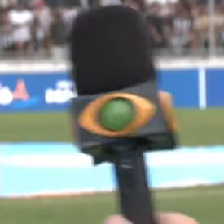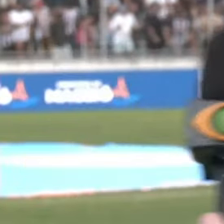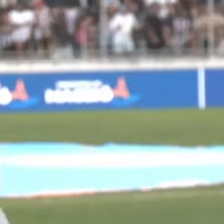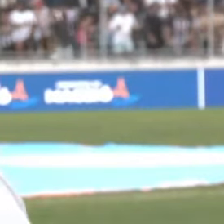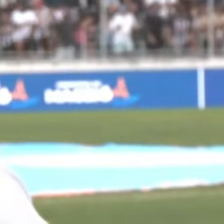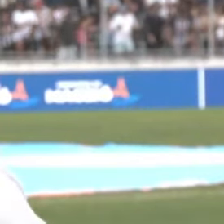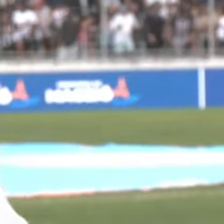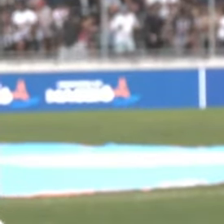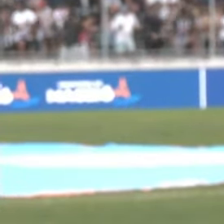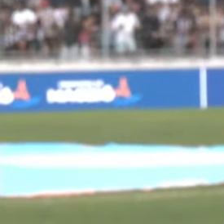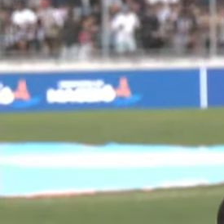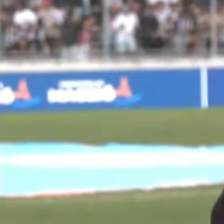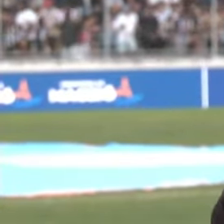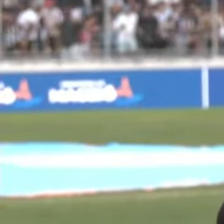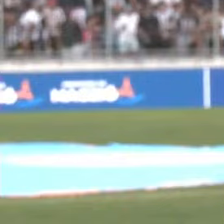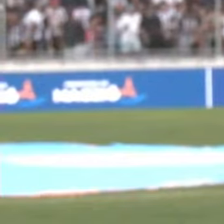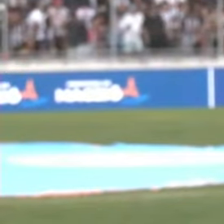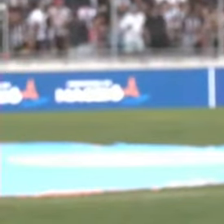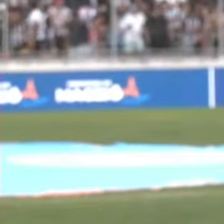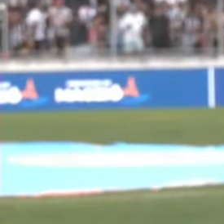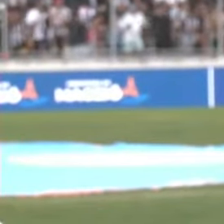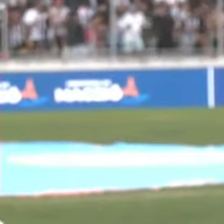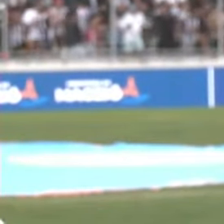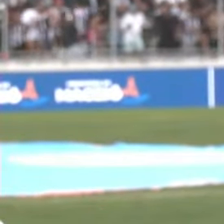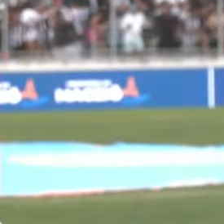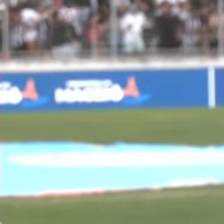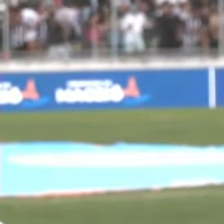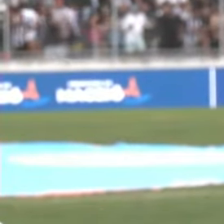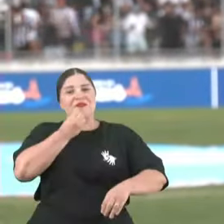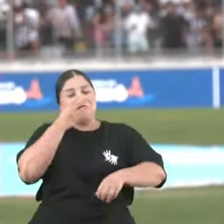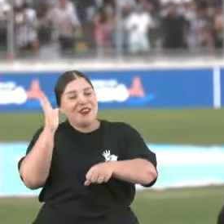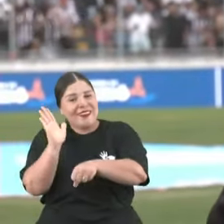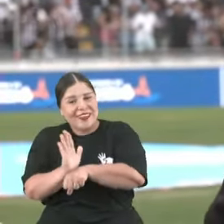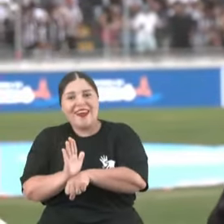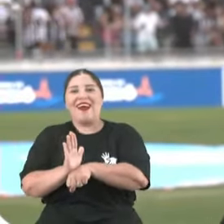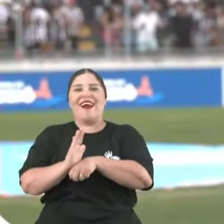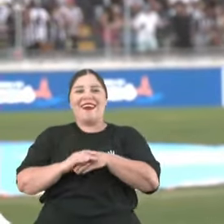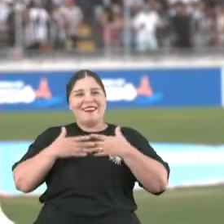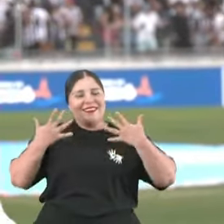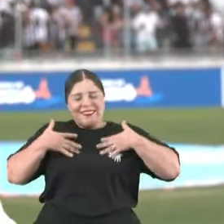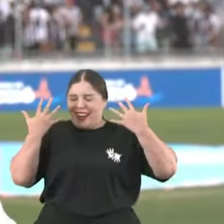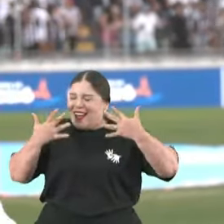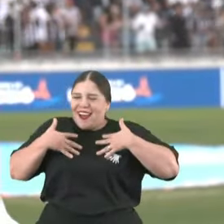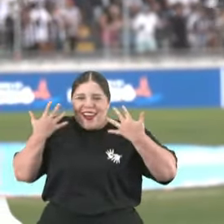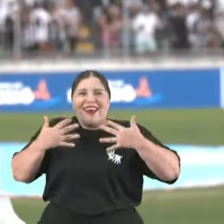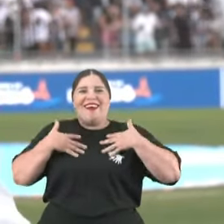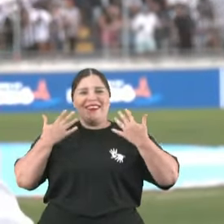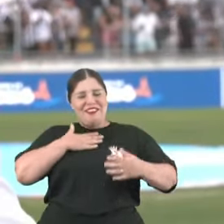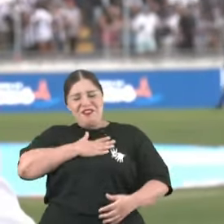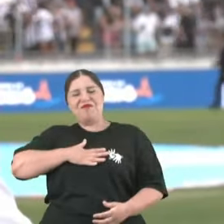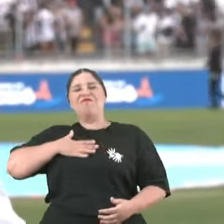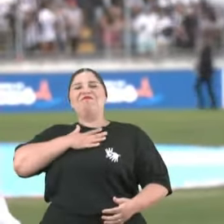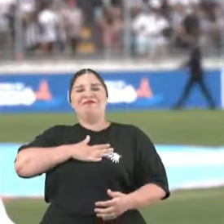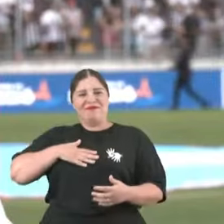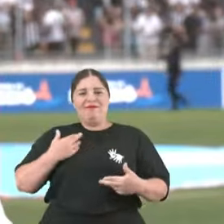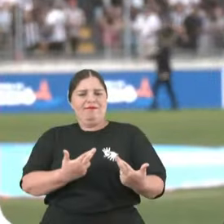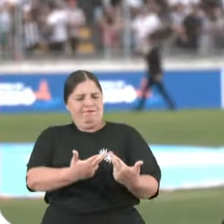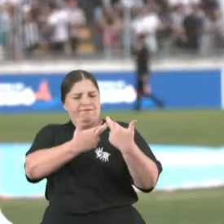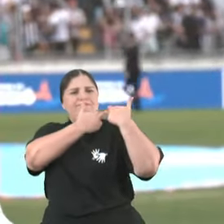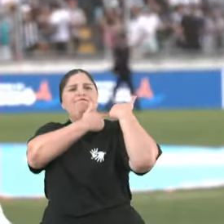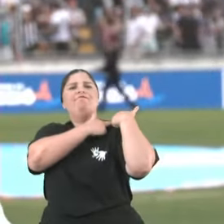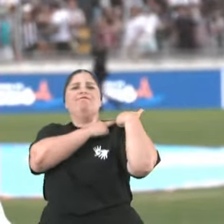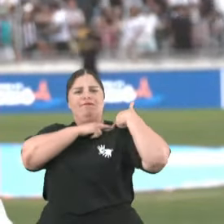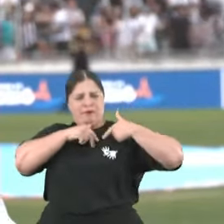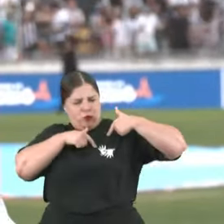Boa tarde. Boa tarde, é um momento de alegria, de satisfação e muita responsabilidade. O CRB trabalhou desde o